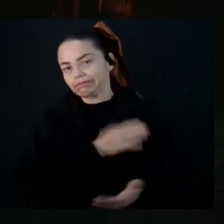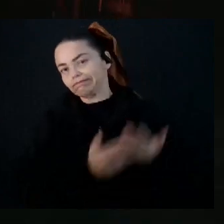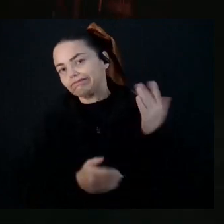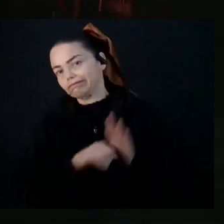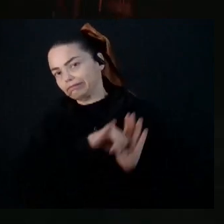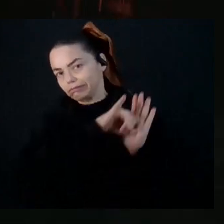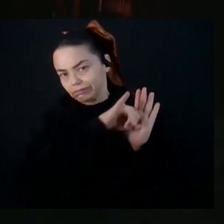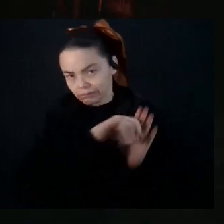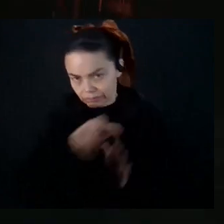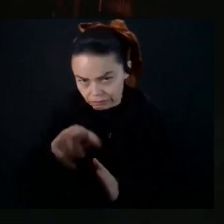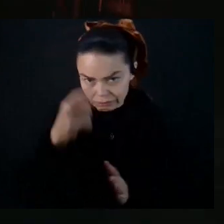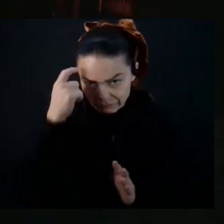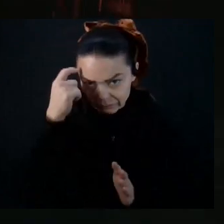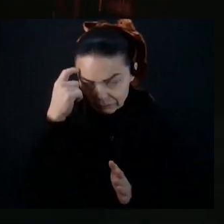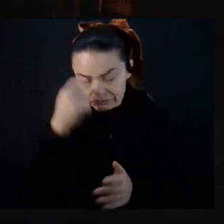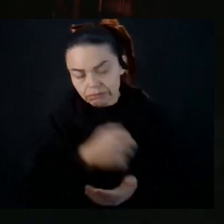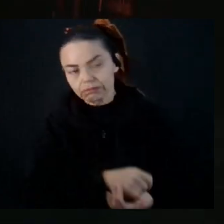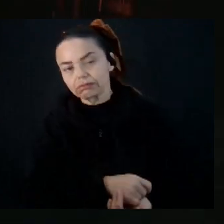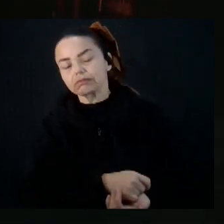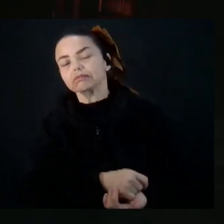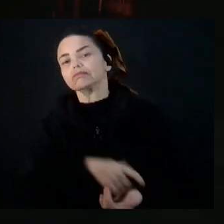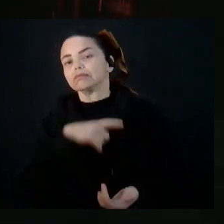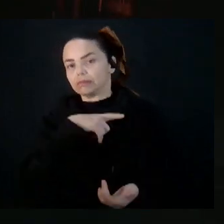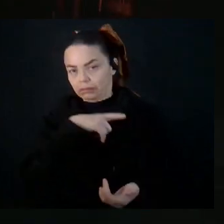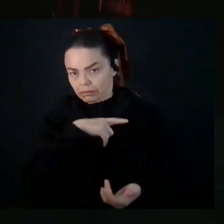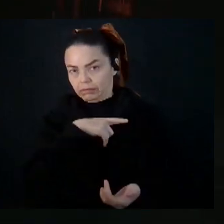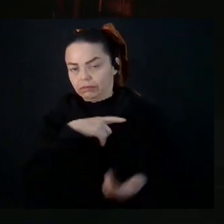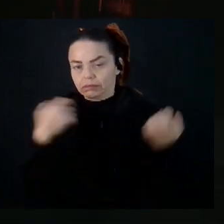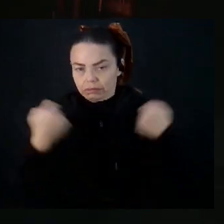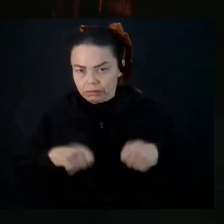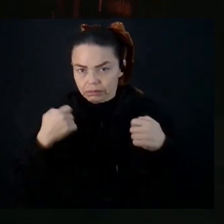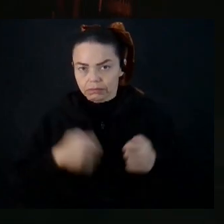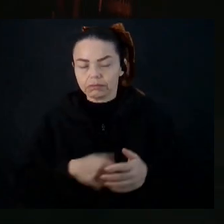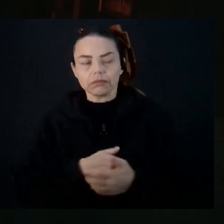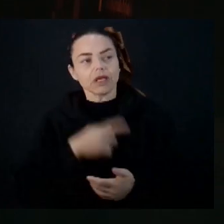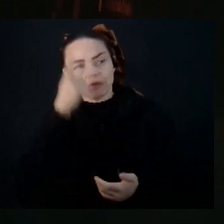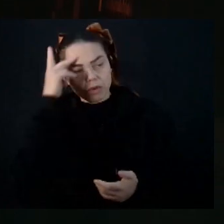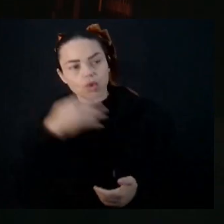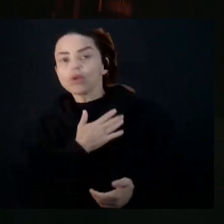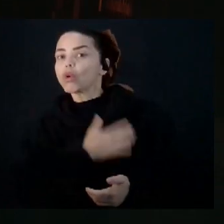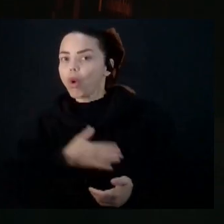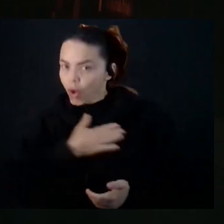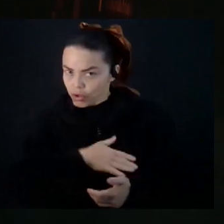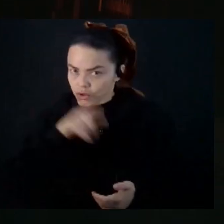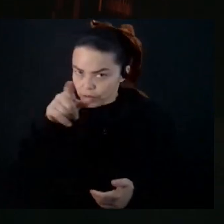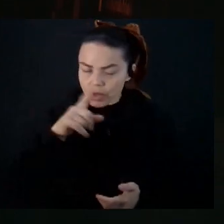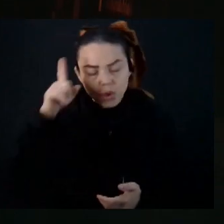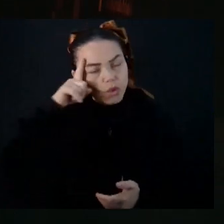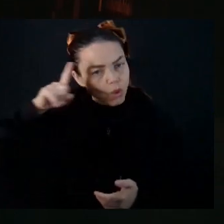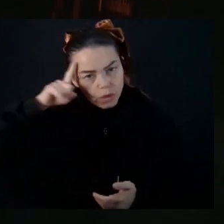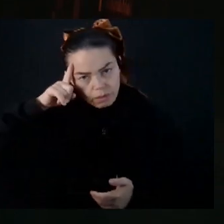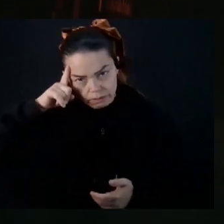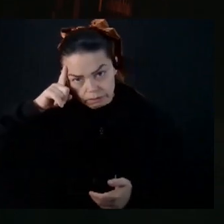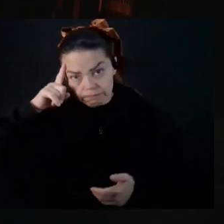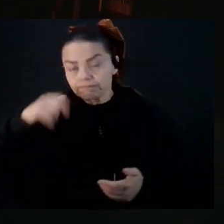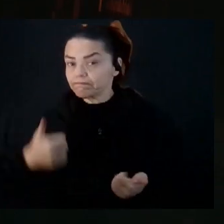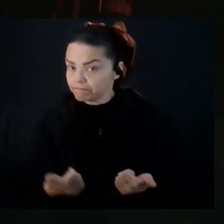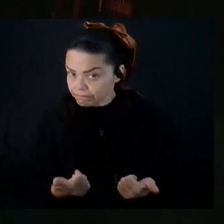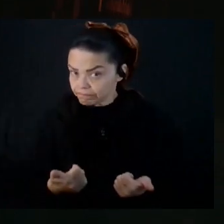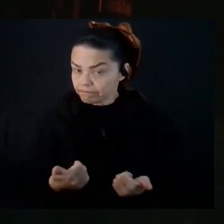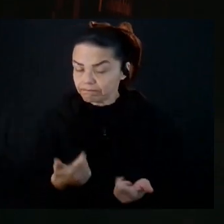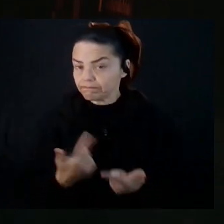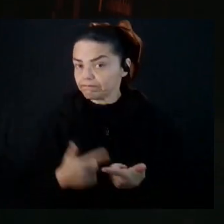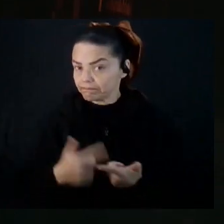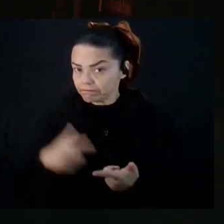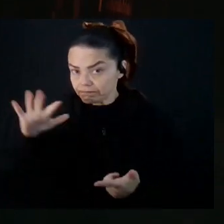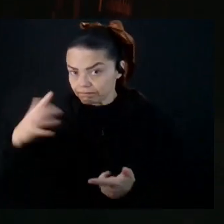para pensar? Você tem necessidade da aprovação diária das pessoas? Por que isso acontece com a